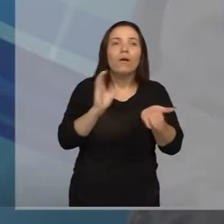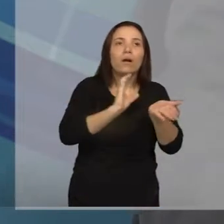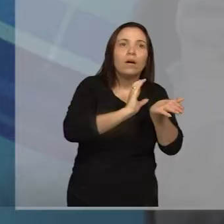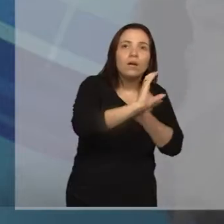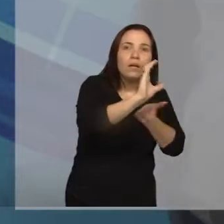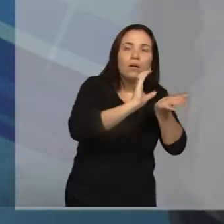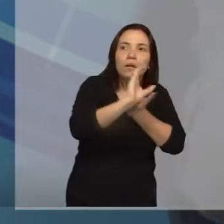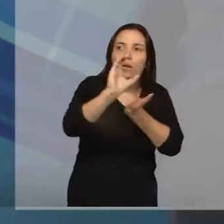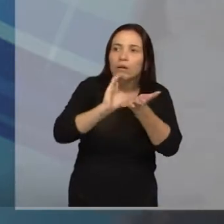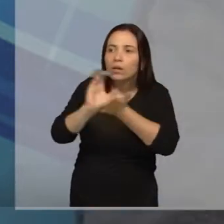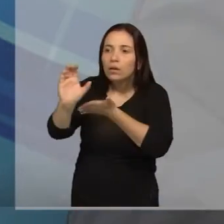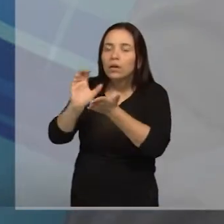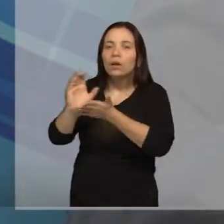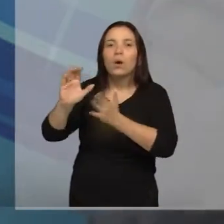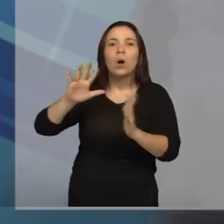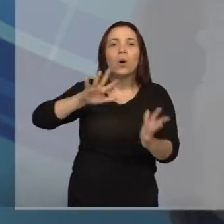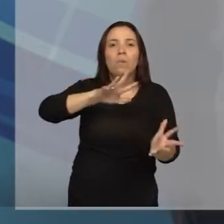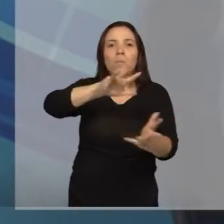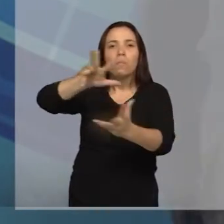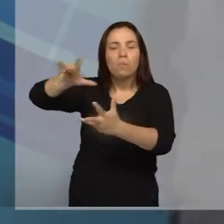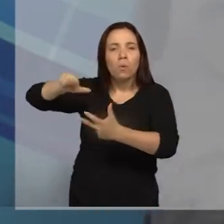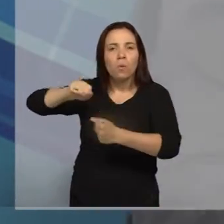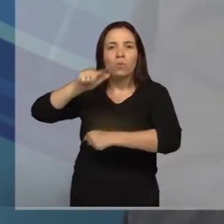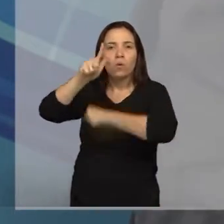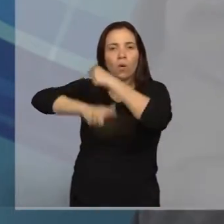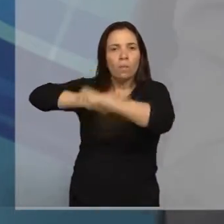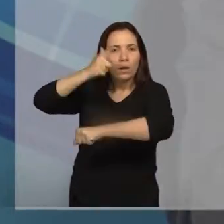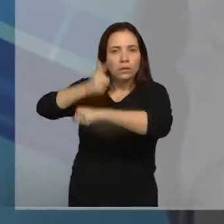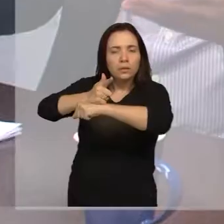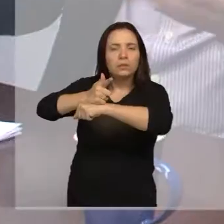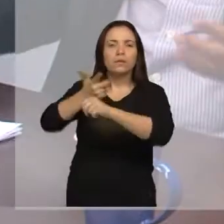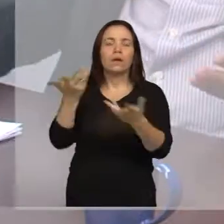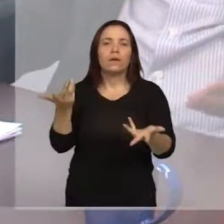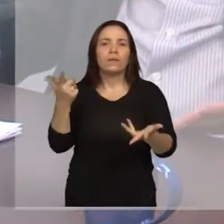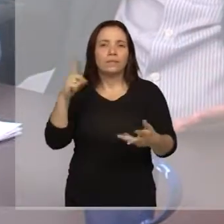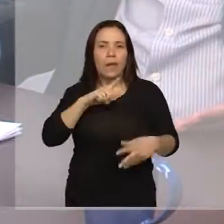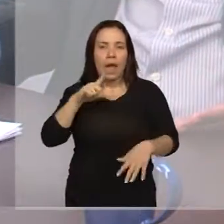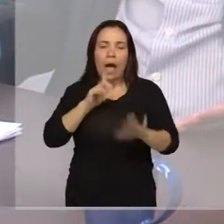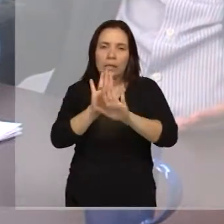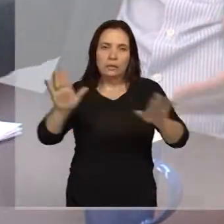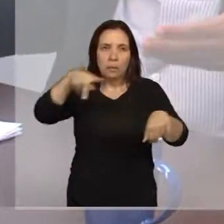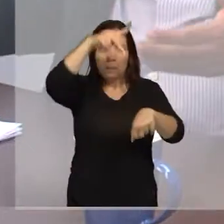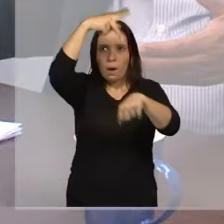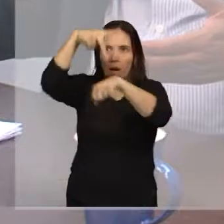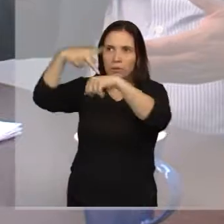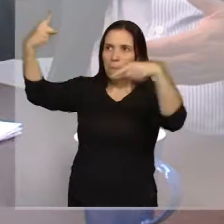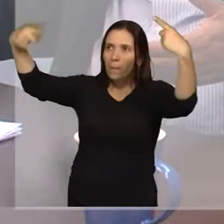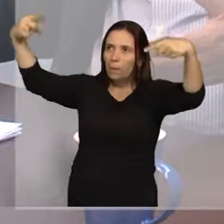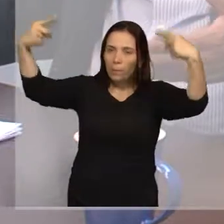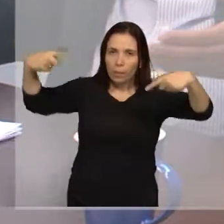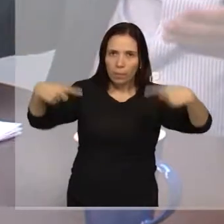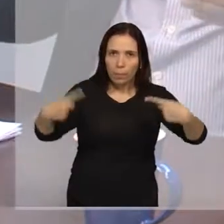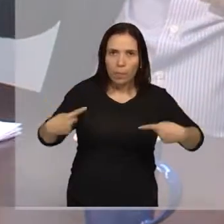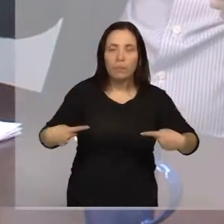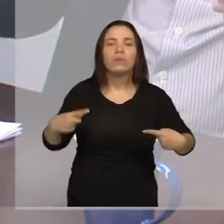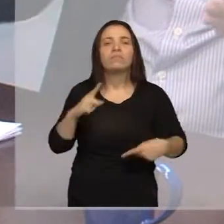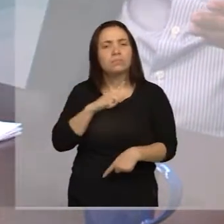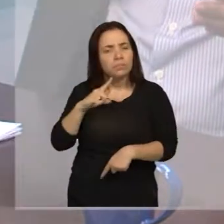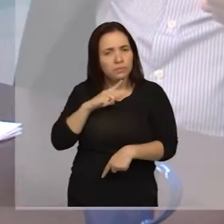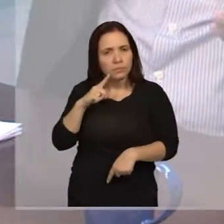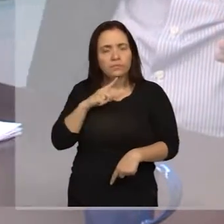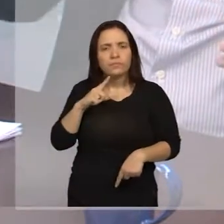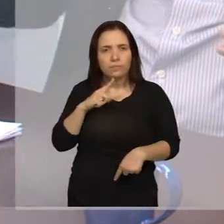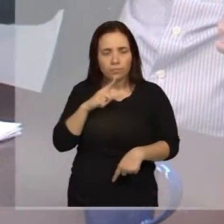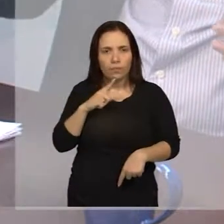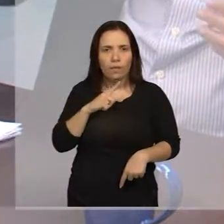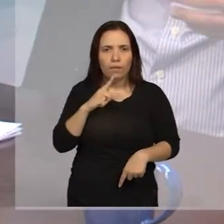né, nesse mundo globalizado, de recursos que vêm, né, de competitividade, quer dizer, ninguém entra numa competição. Se